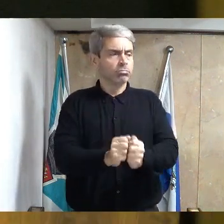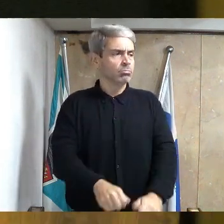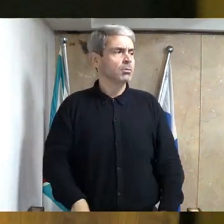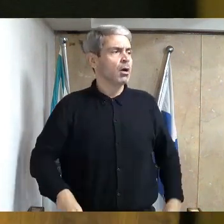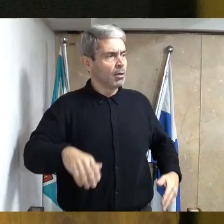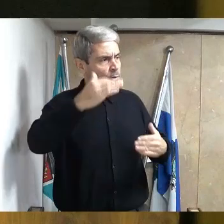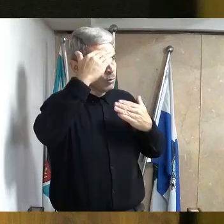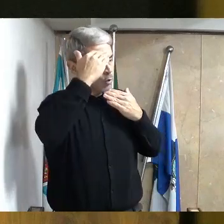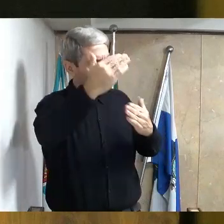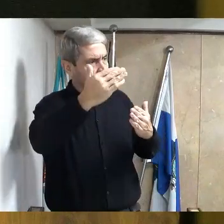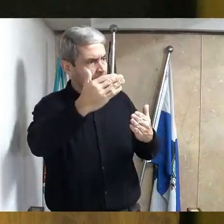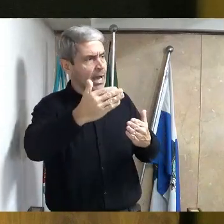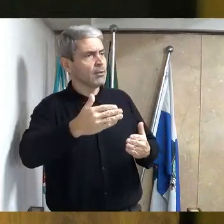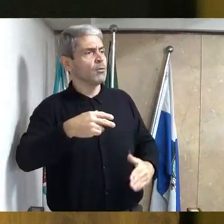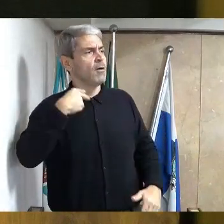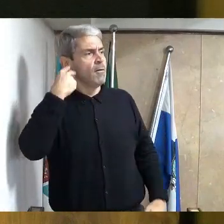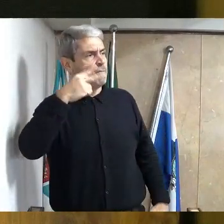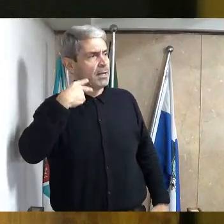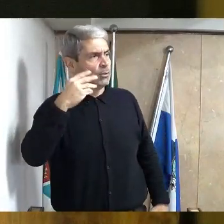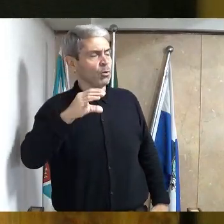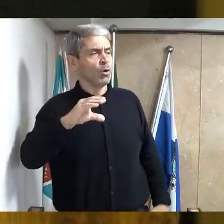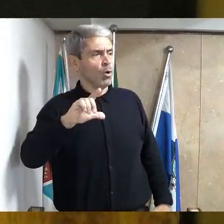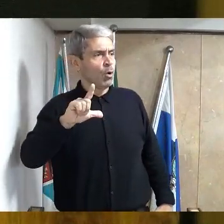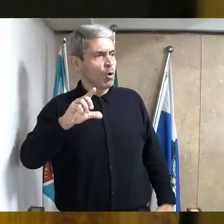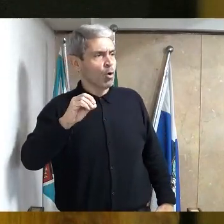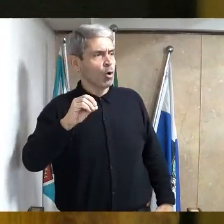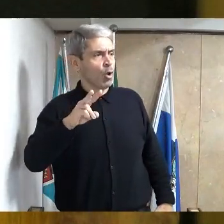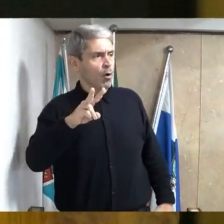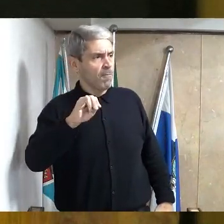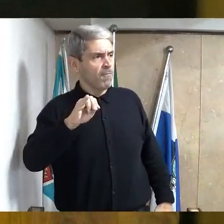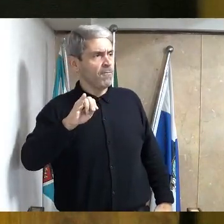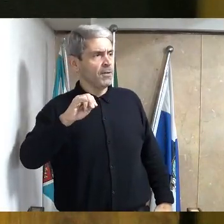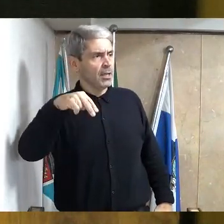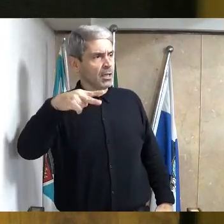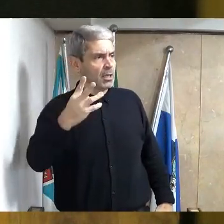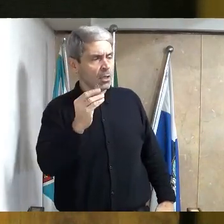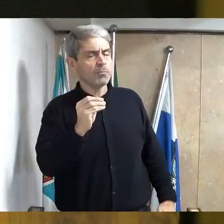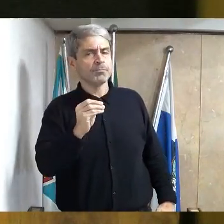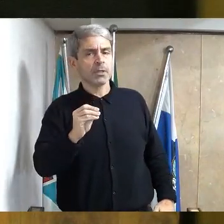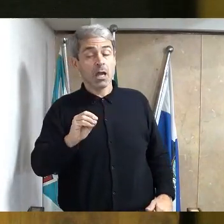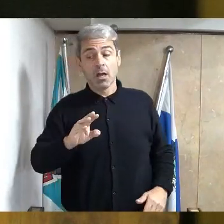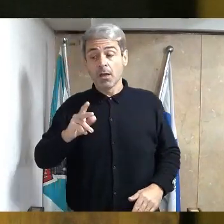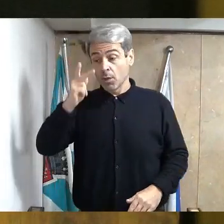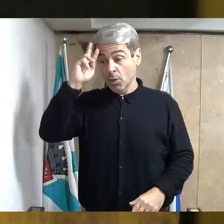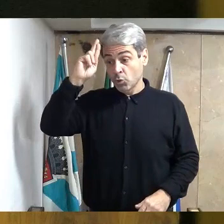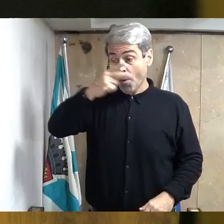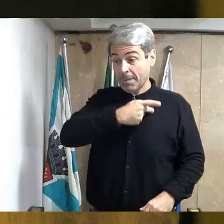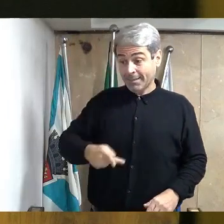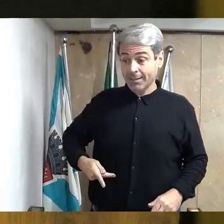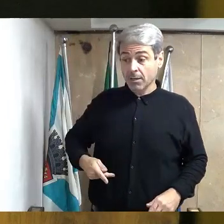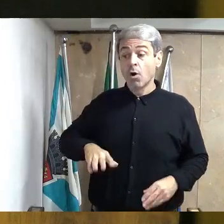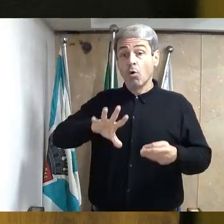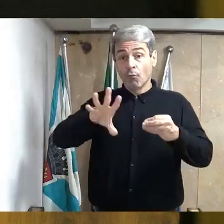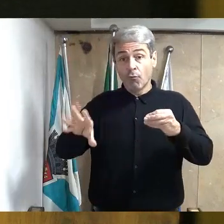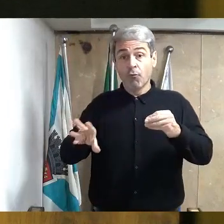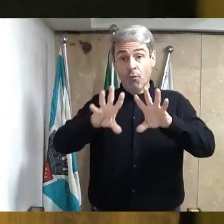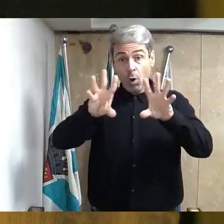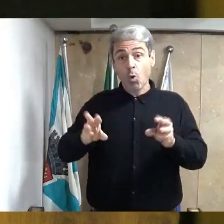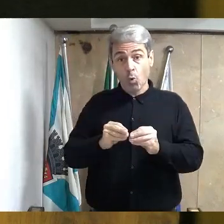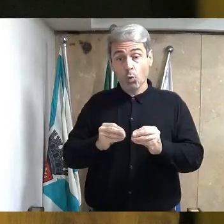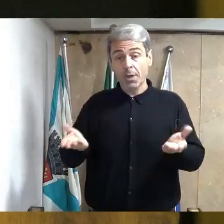Muito obrigado, vereador Clovinho. E para concluir meu discurso, senhor presidente, eu gostaria